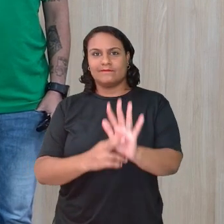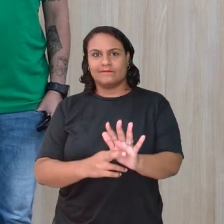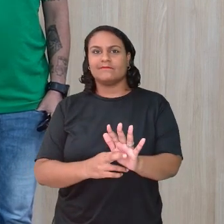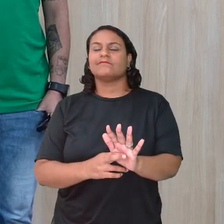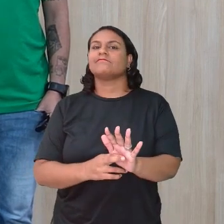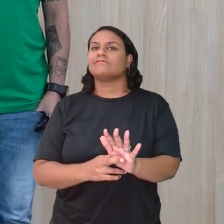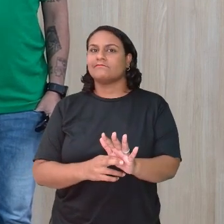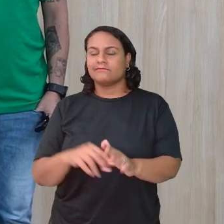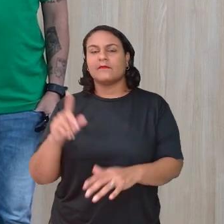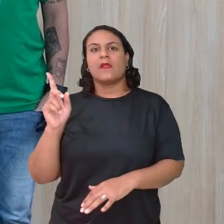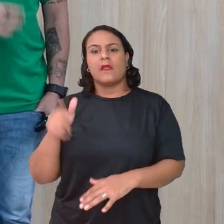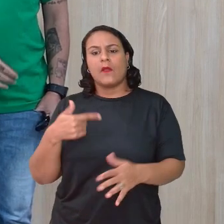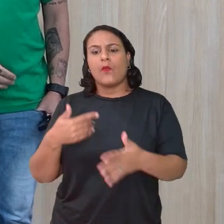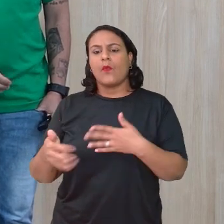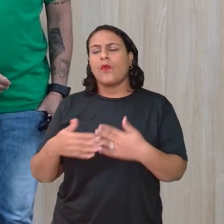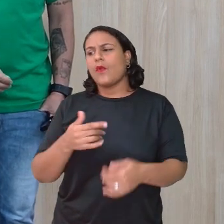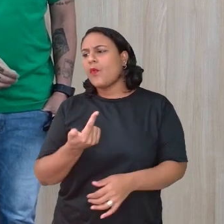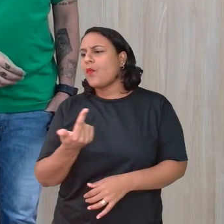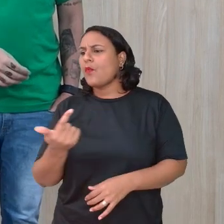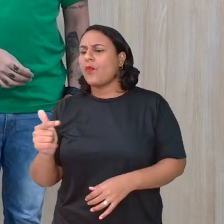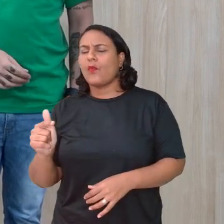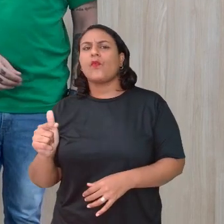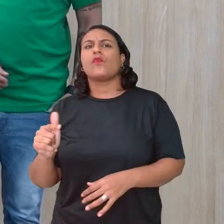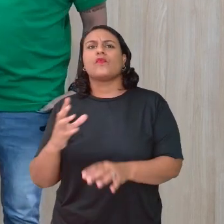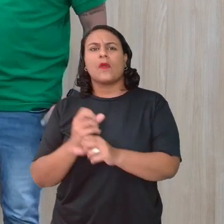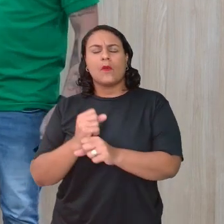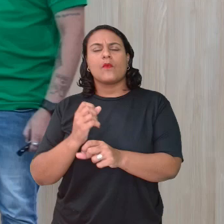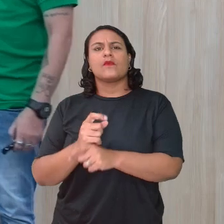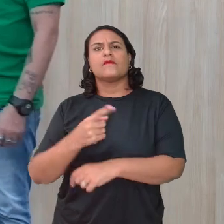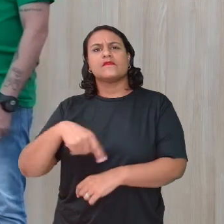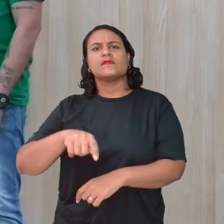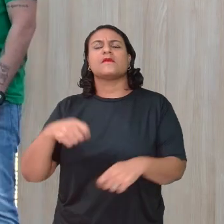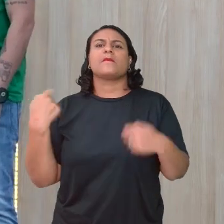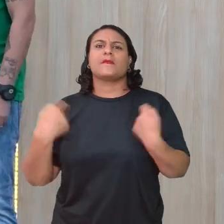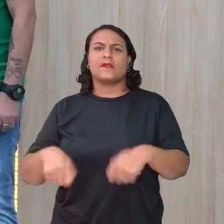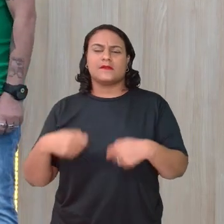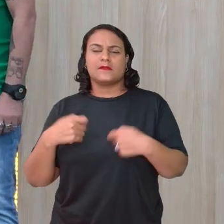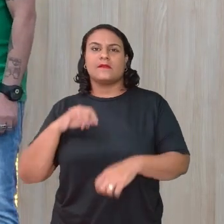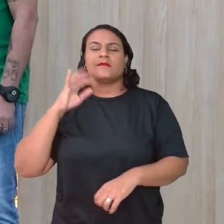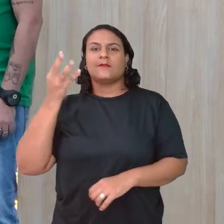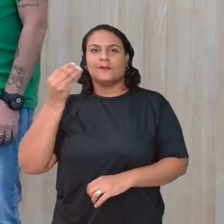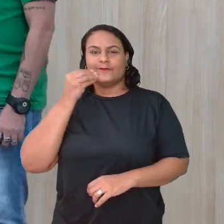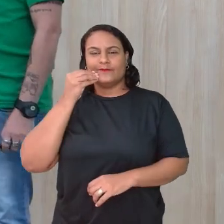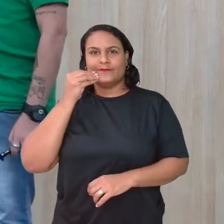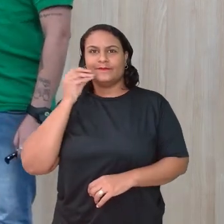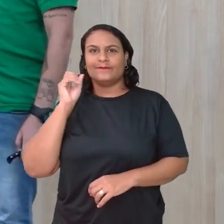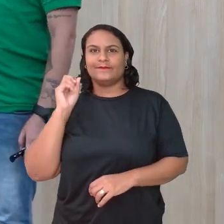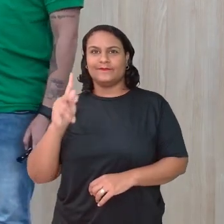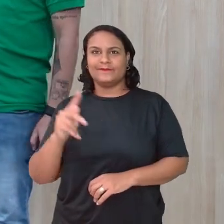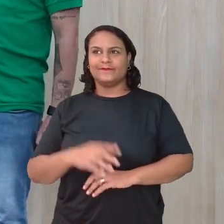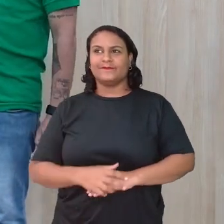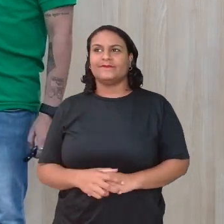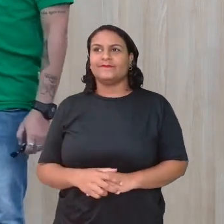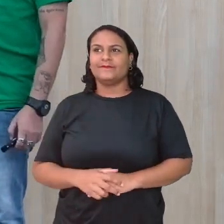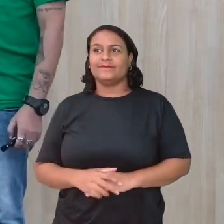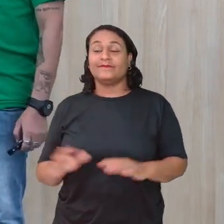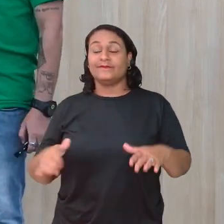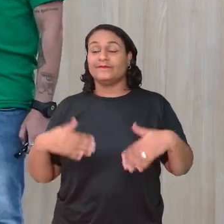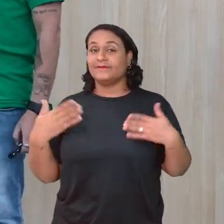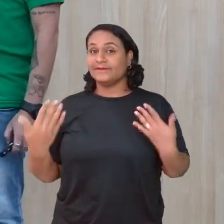vão dar conta de qualquer outra situação que você precise de probabilidade, tá bom?